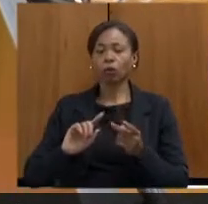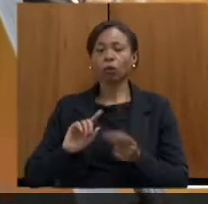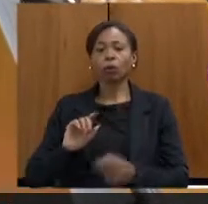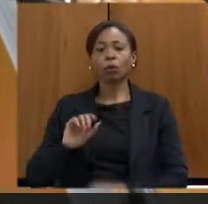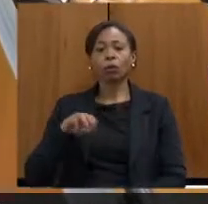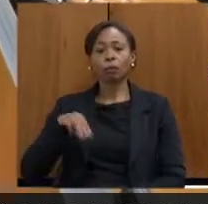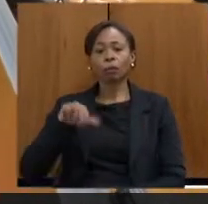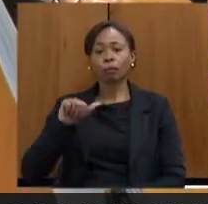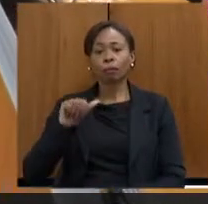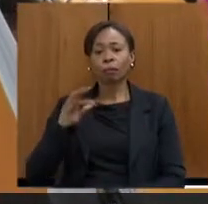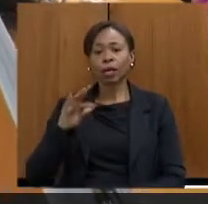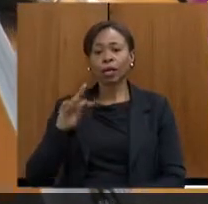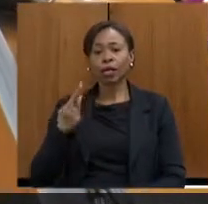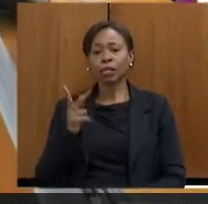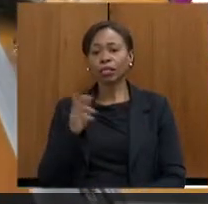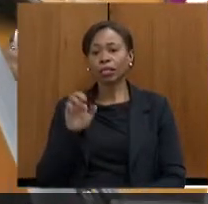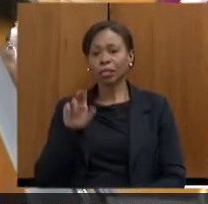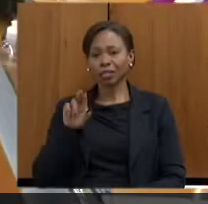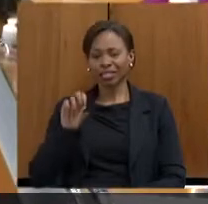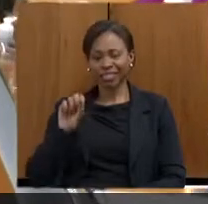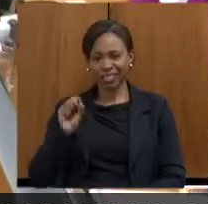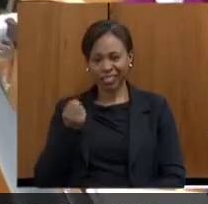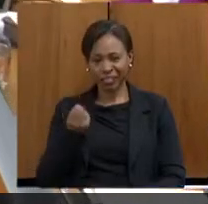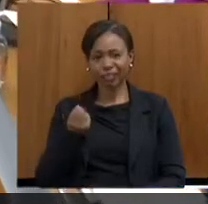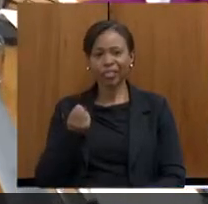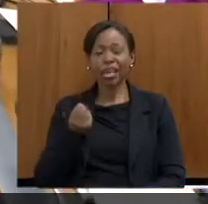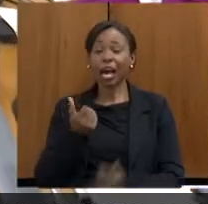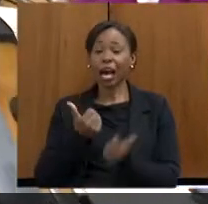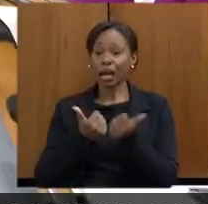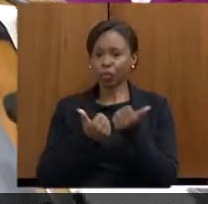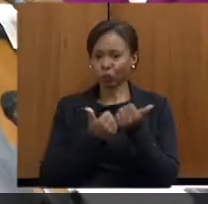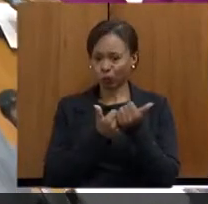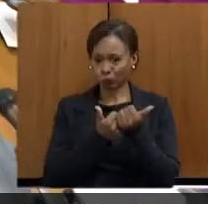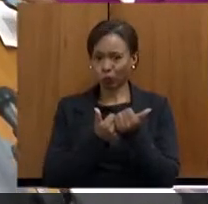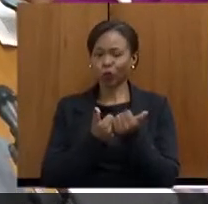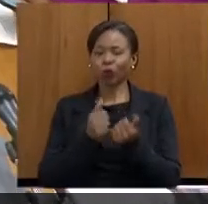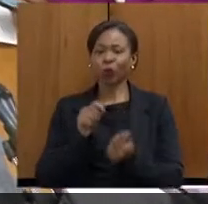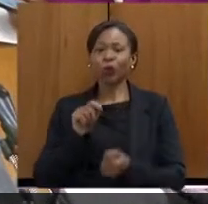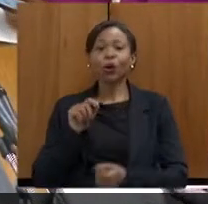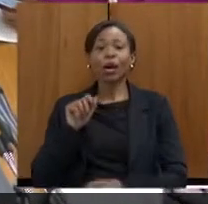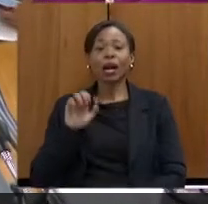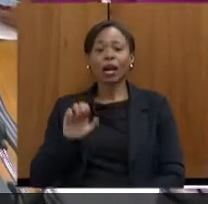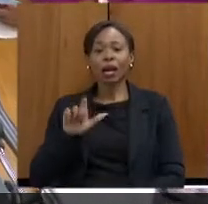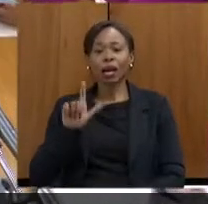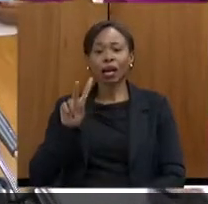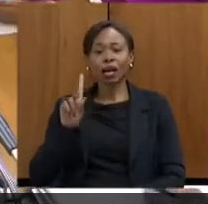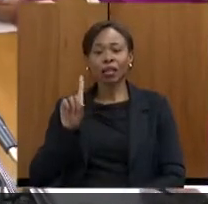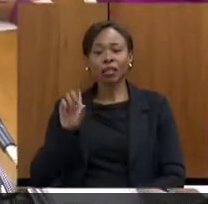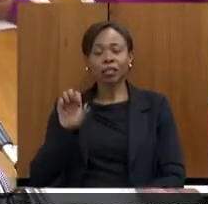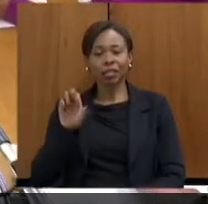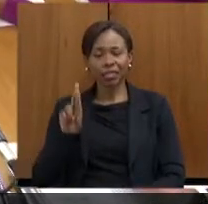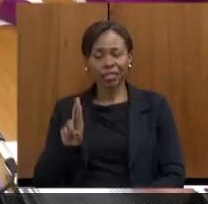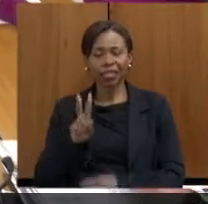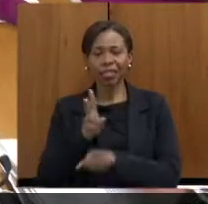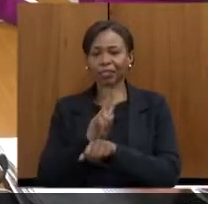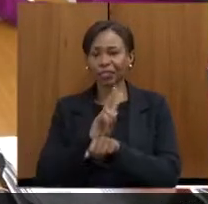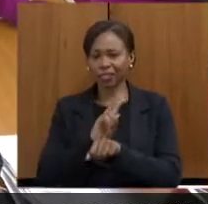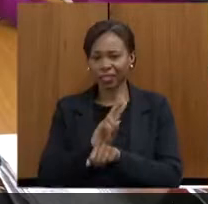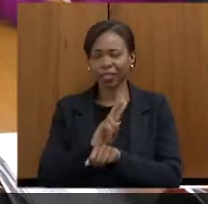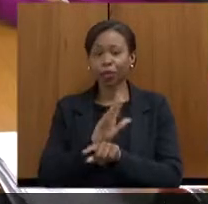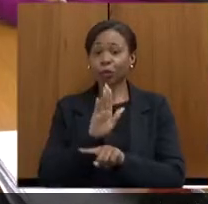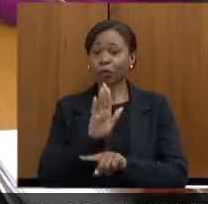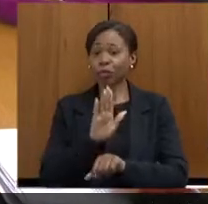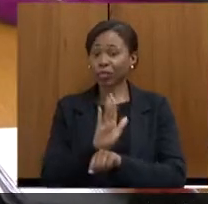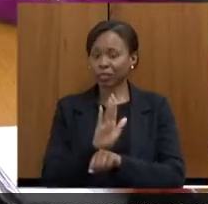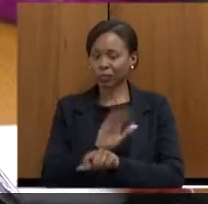assessor estratégico da SEDESE, Helder Carlos Júnior, superintendente de Proteção Social Básica,